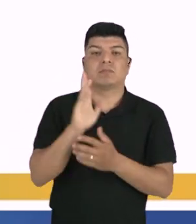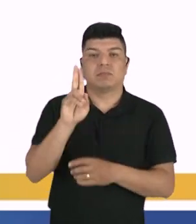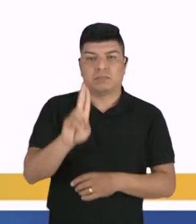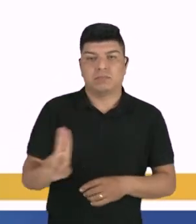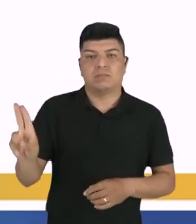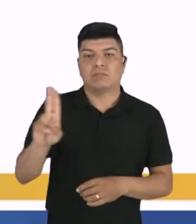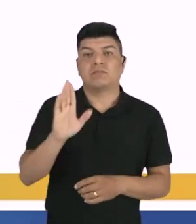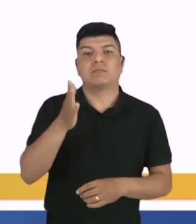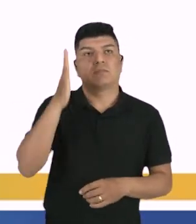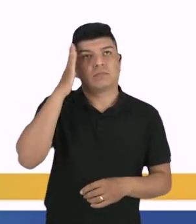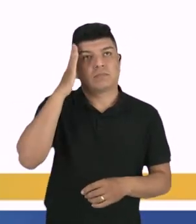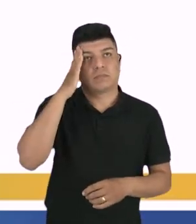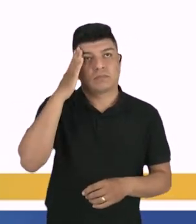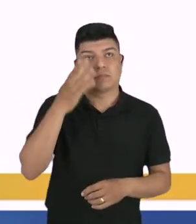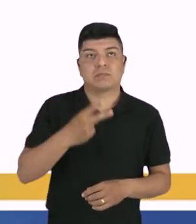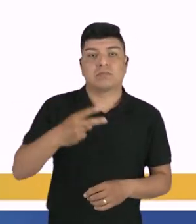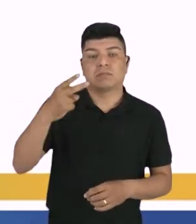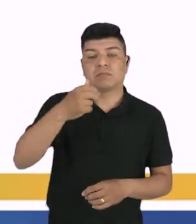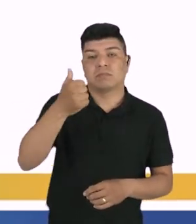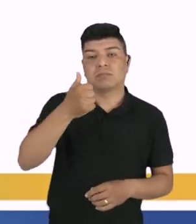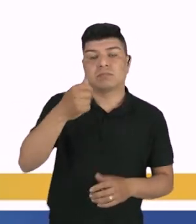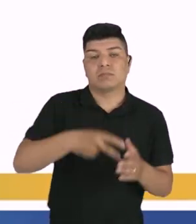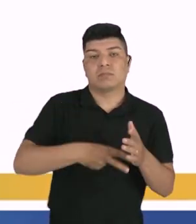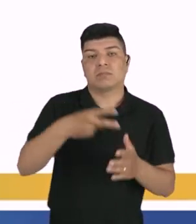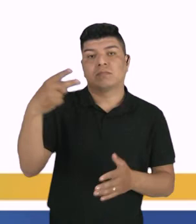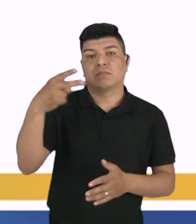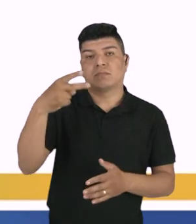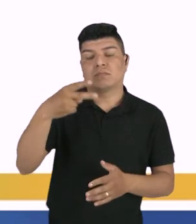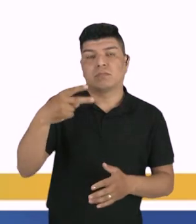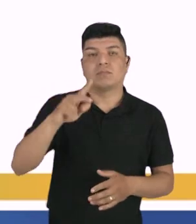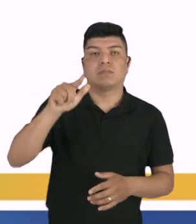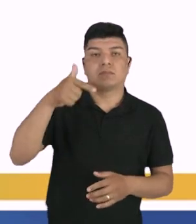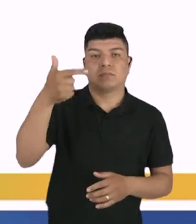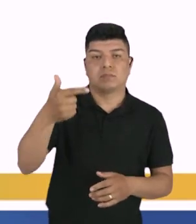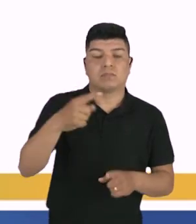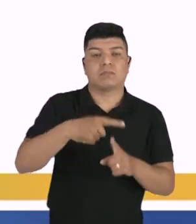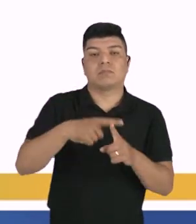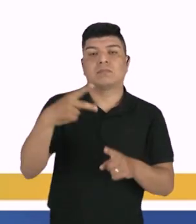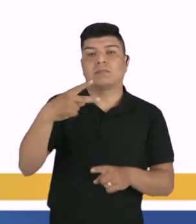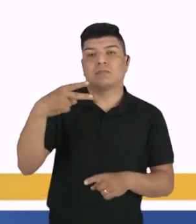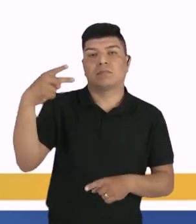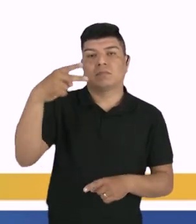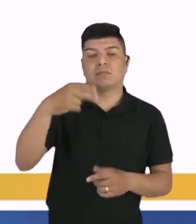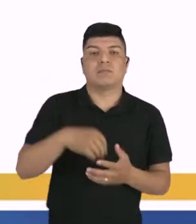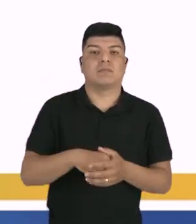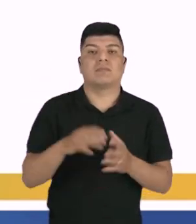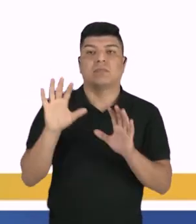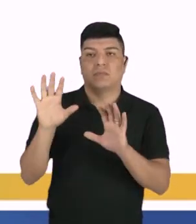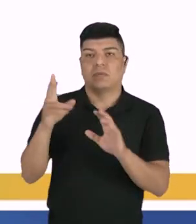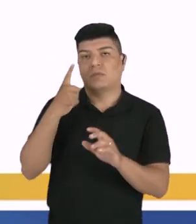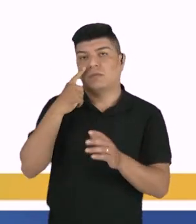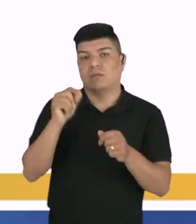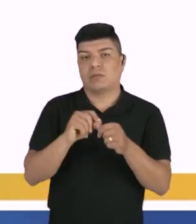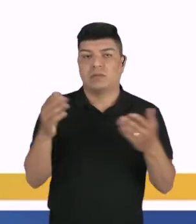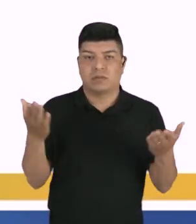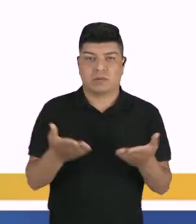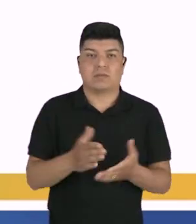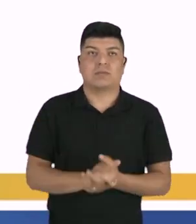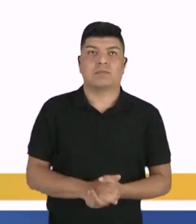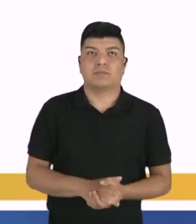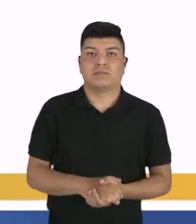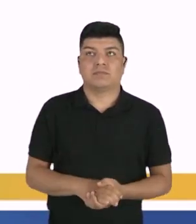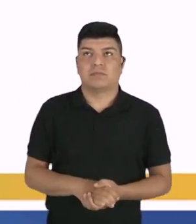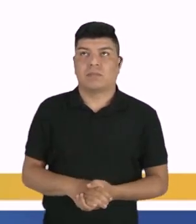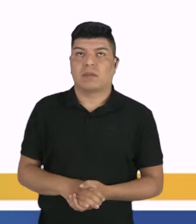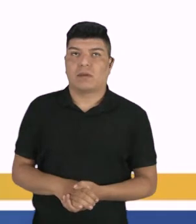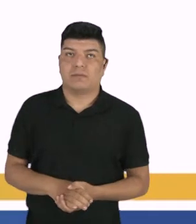gente já sabe, o quadrado do primeiro mais 2 vezes o primeiro pelo segundo, mais o segundo ao quadrado. E é justamente isso que nós vamos fazer.